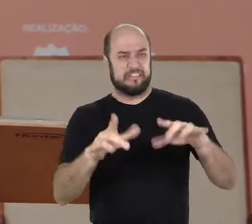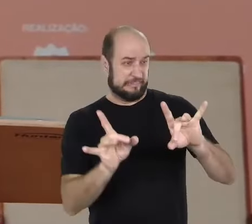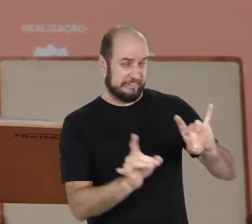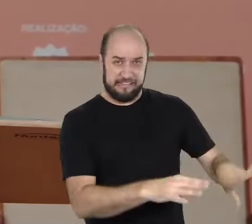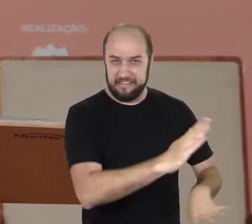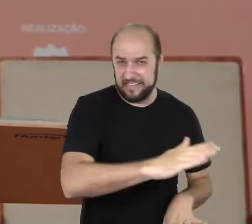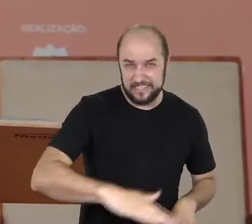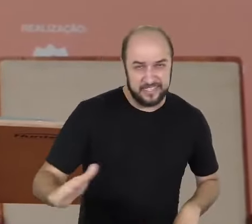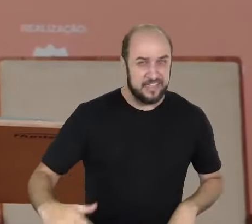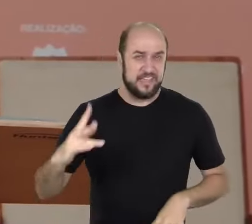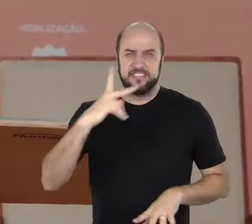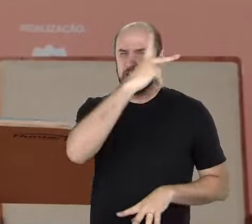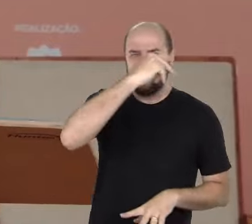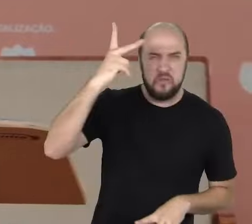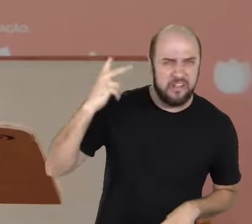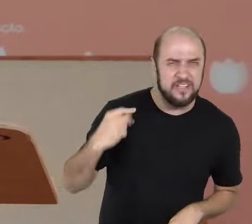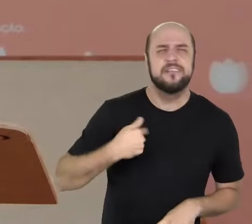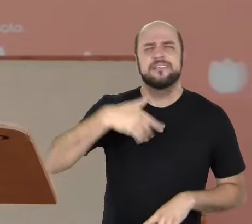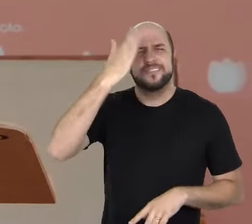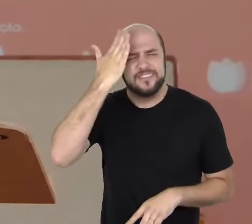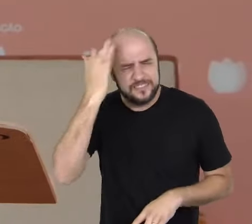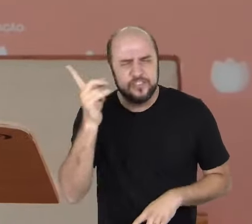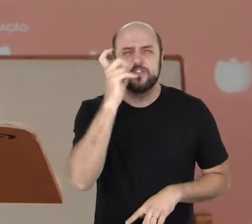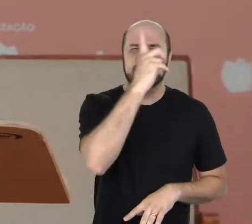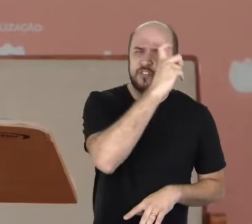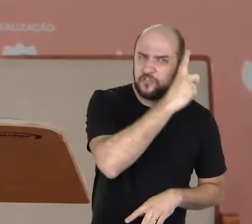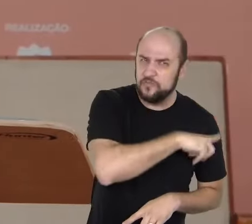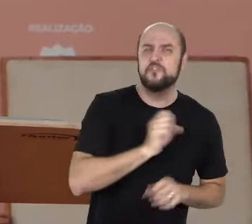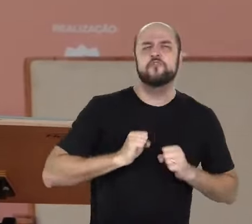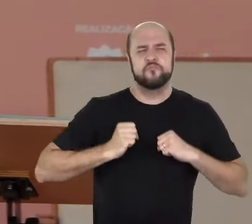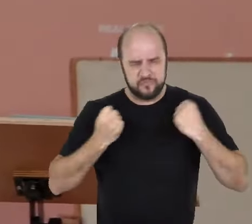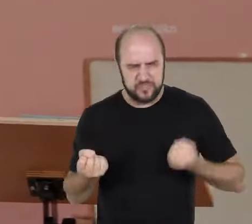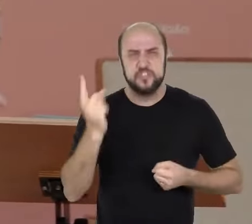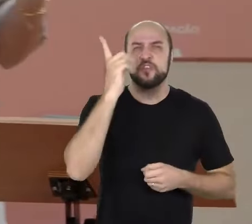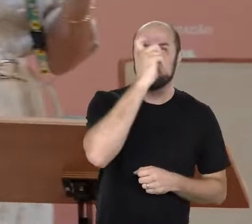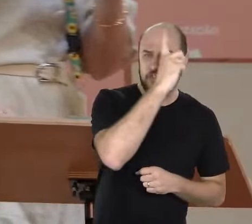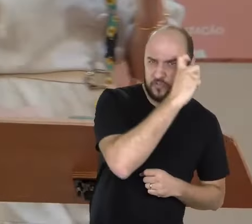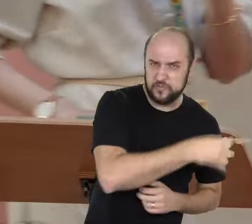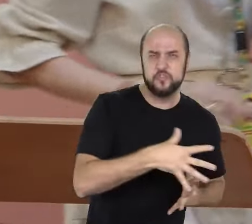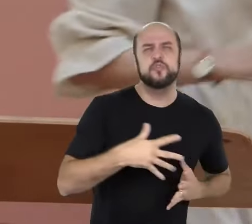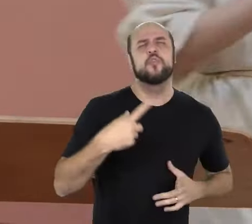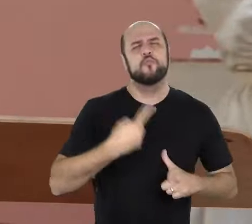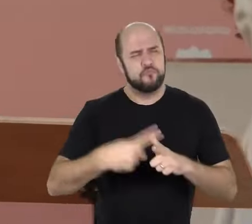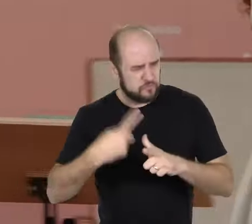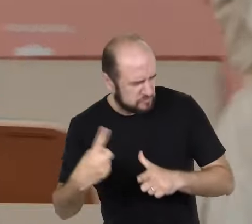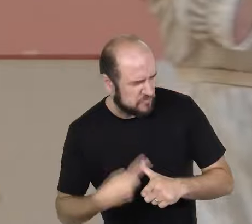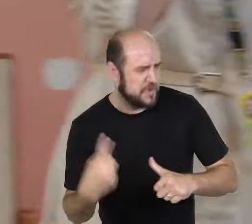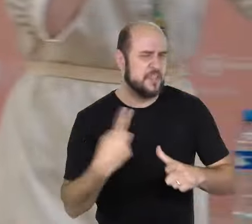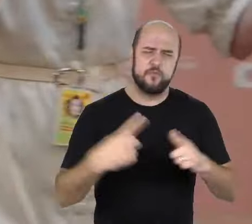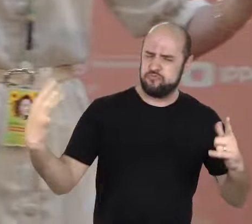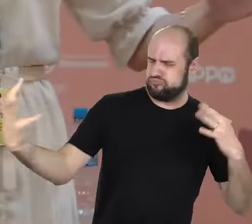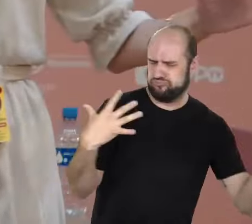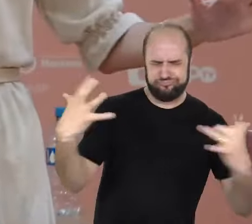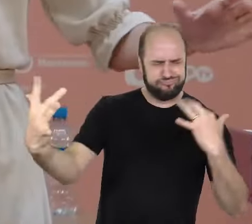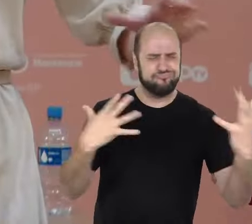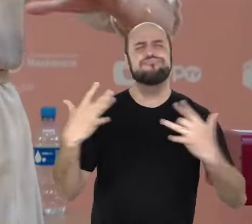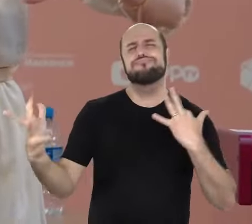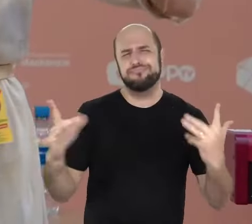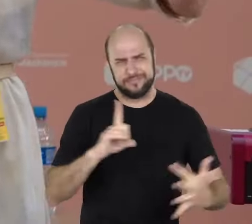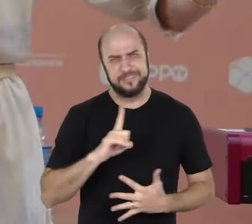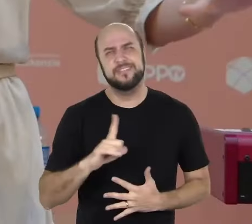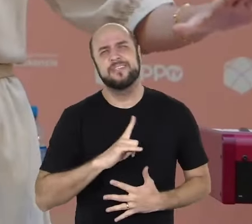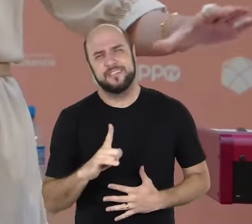não desiste do adolescente, eu sei que é difícil, eu sei que não é fácil, eu sei que vai vir turbulência, eu sei que vai vir um monte de coisa, vai